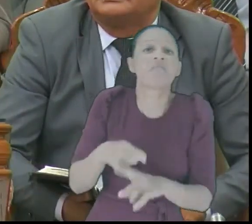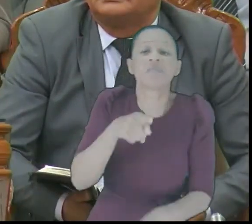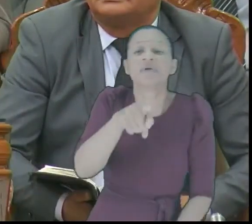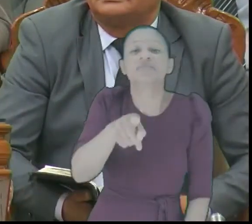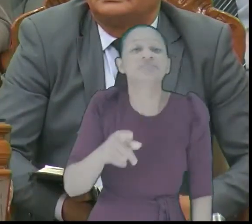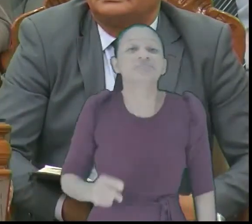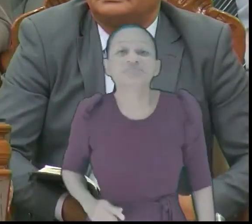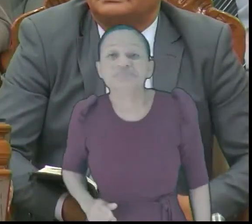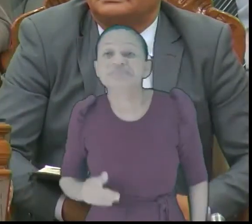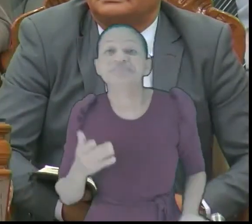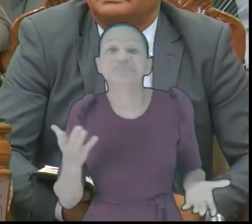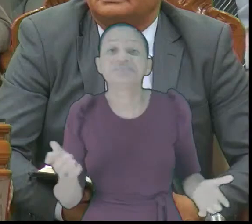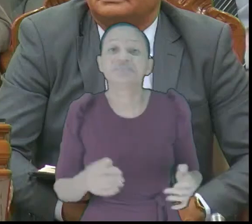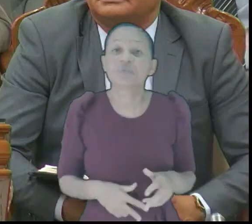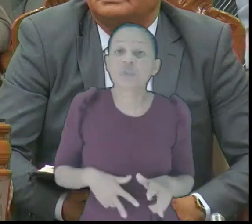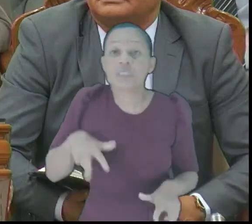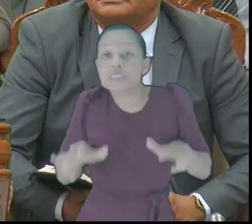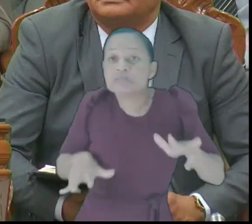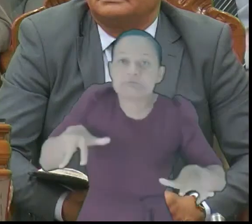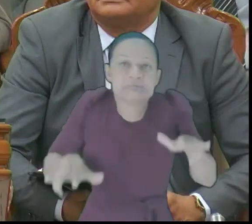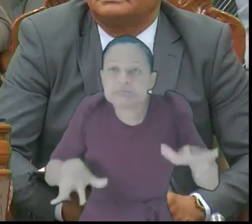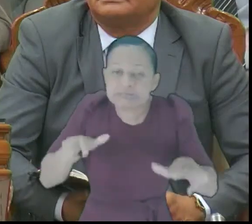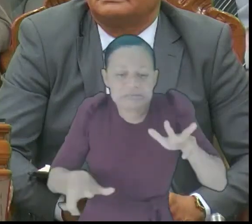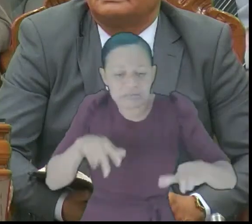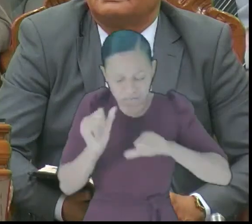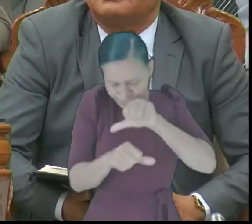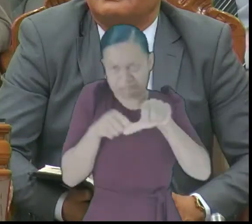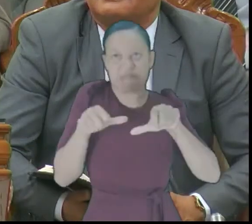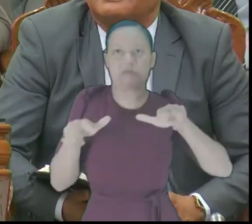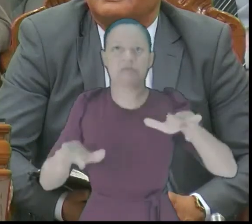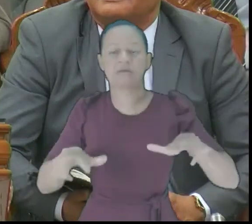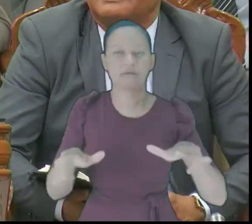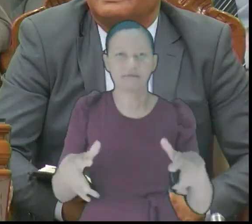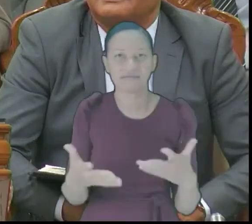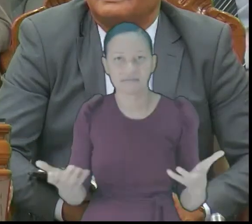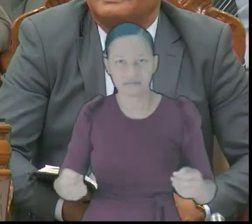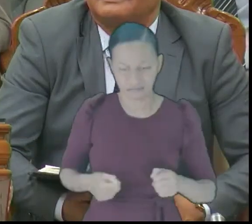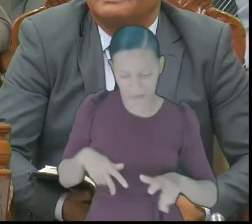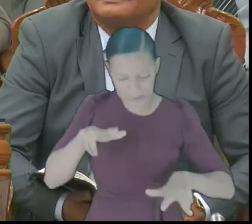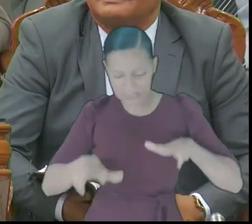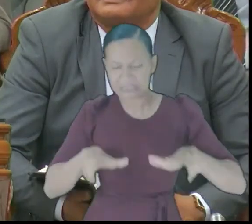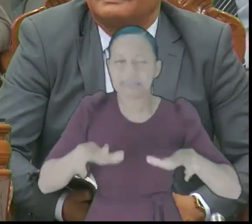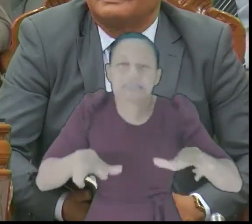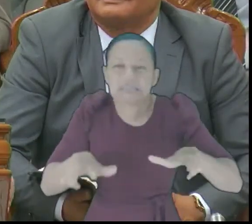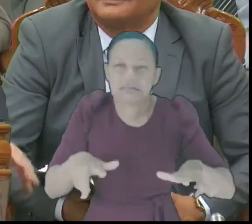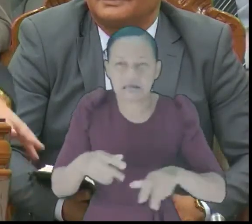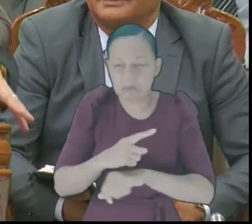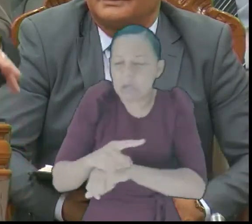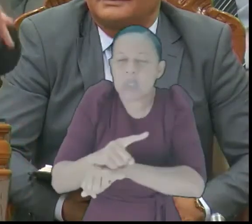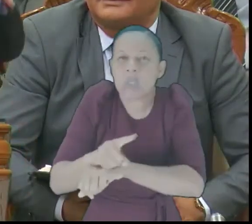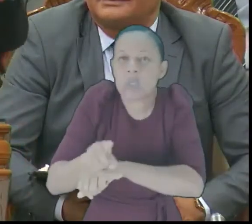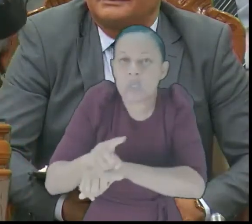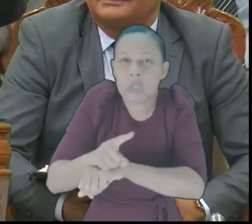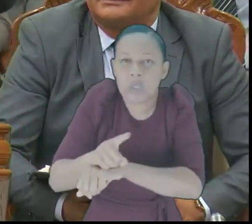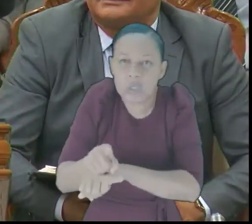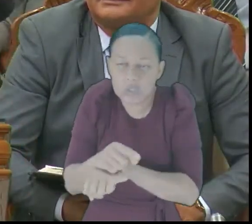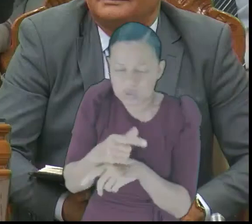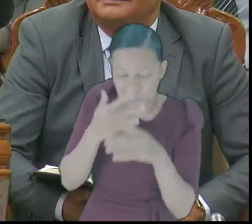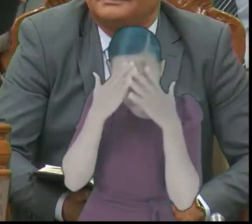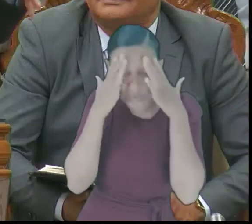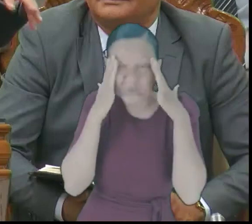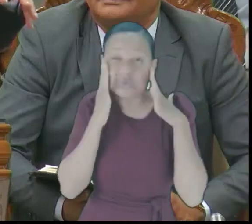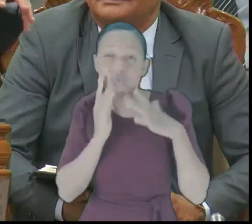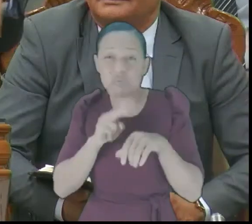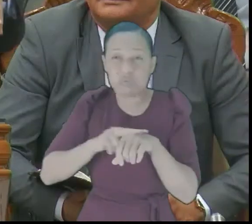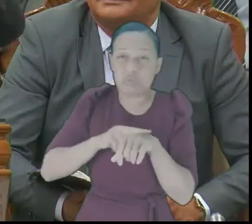você não vira um calango sardão? Quem já viu um calango sardão? É um bicho todo verde, todo